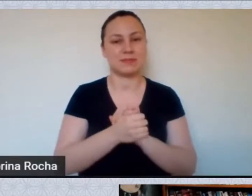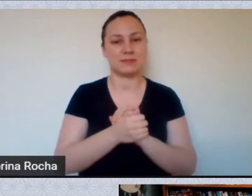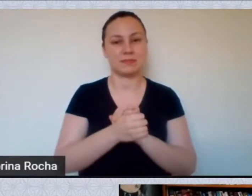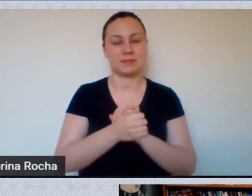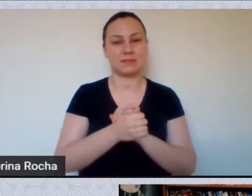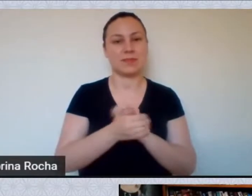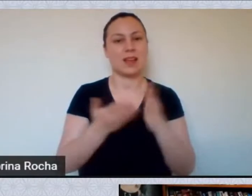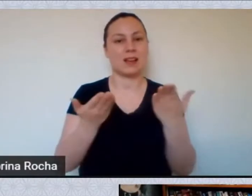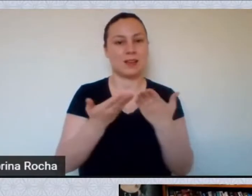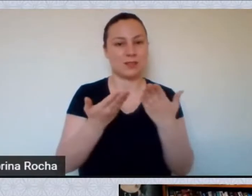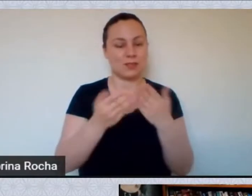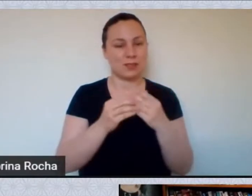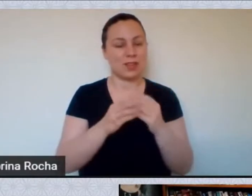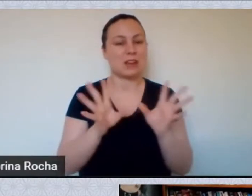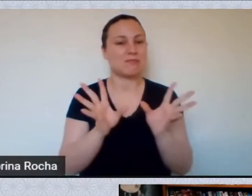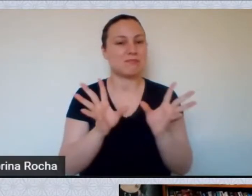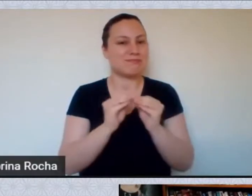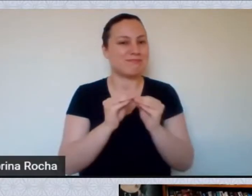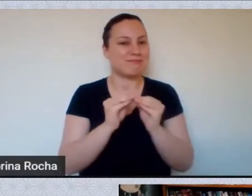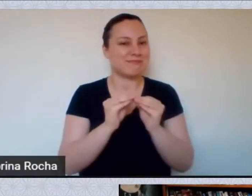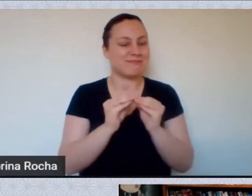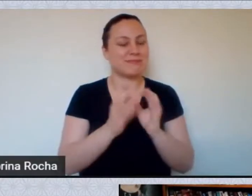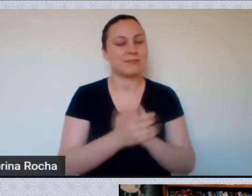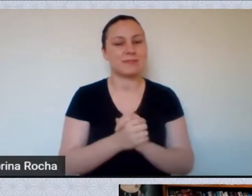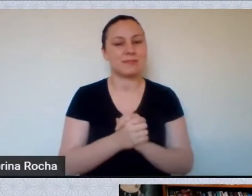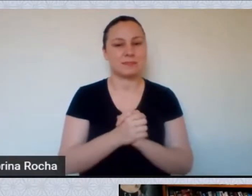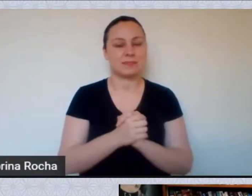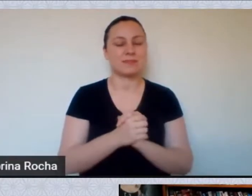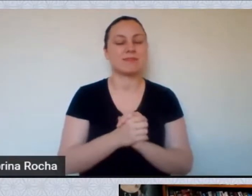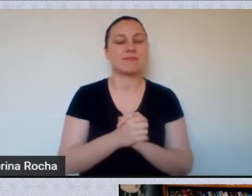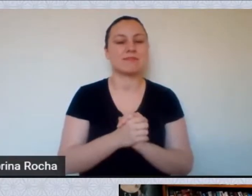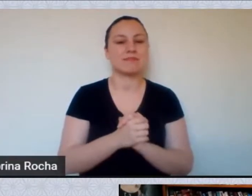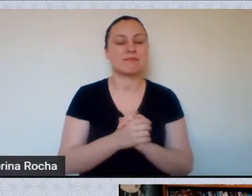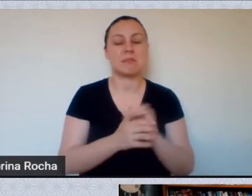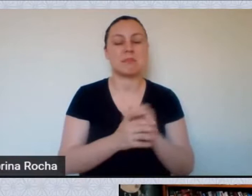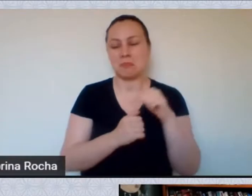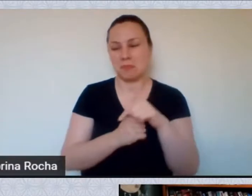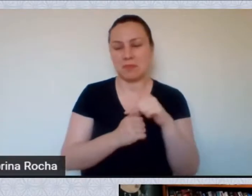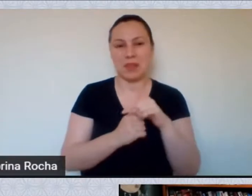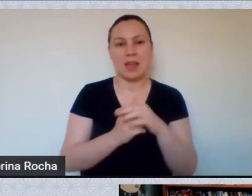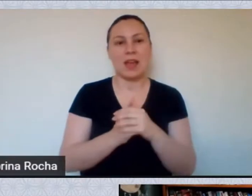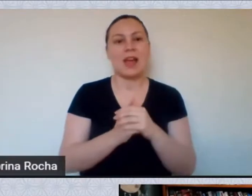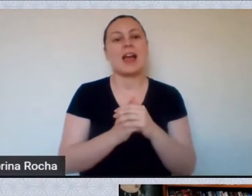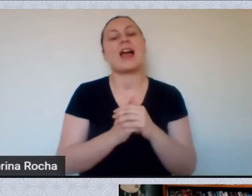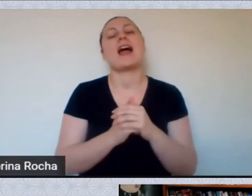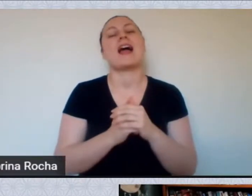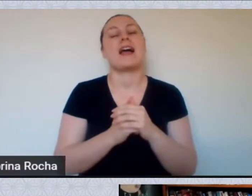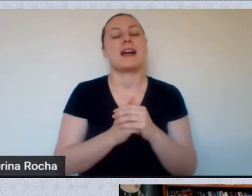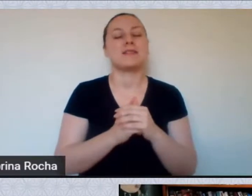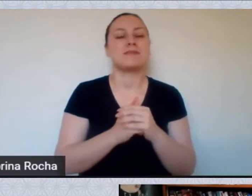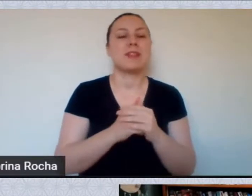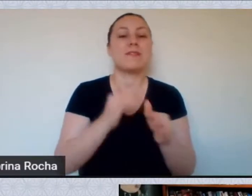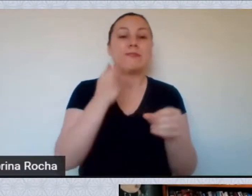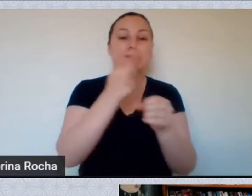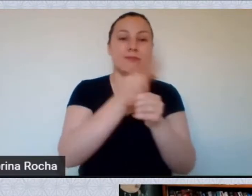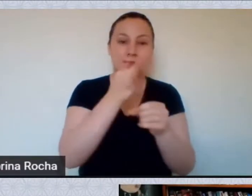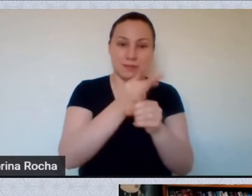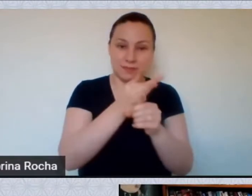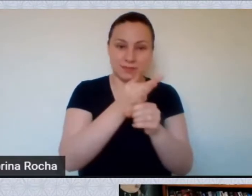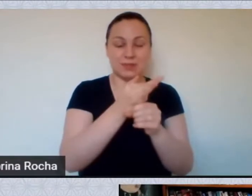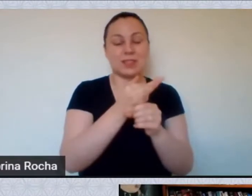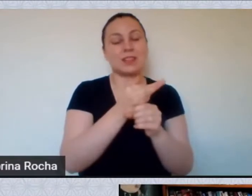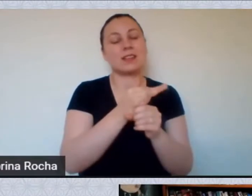breve apresentação do nosso convidado. Marcelo Gleiser é professor titular de Física e Astronomia no Dartmouth College,